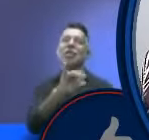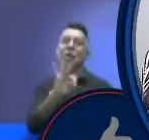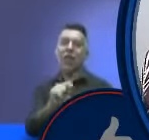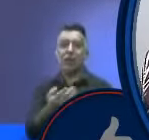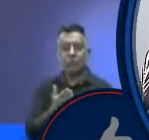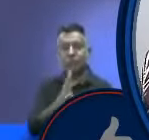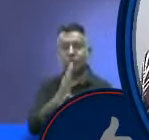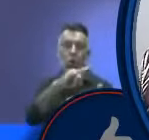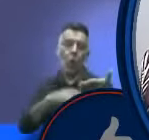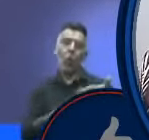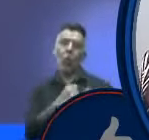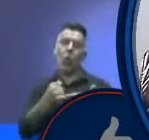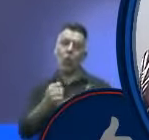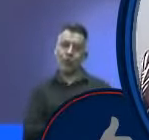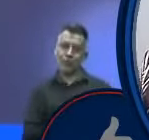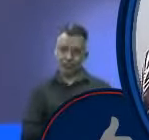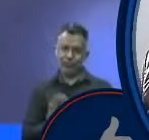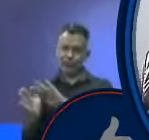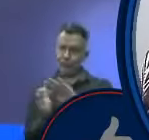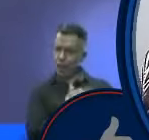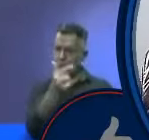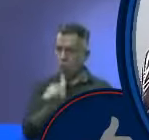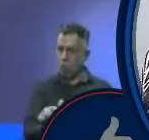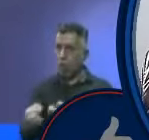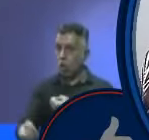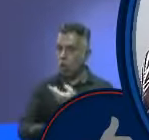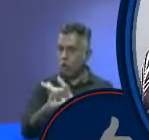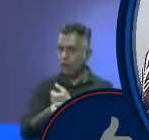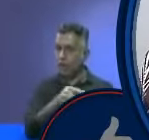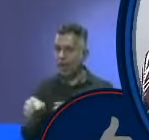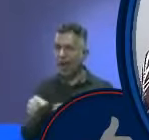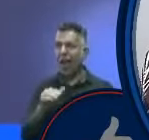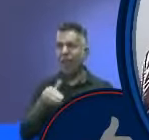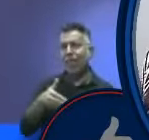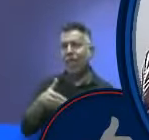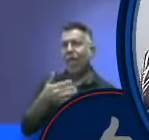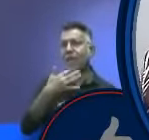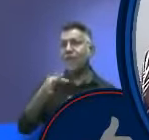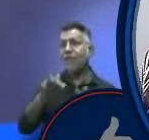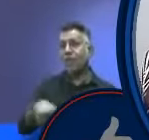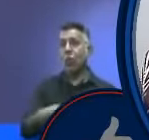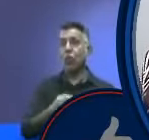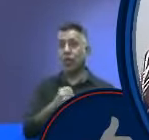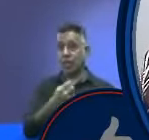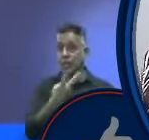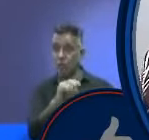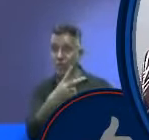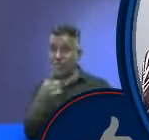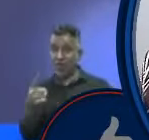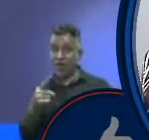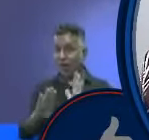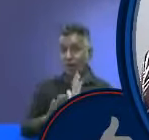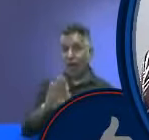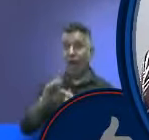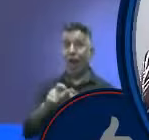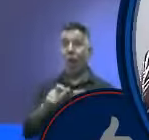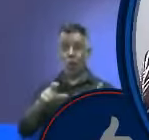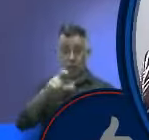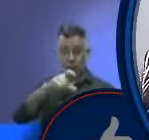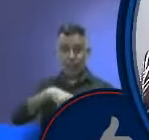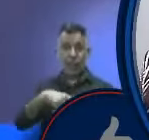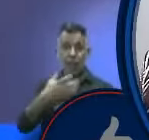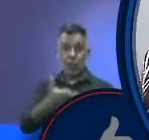contratação. Outra novidade que teremos até o final de 2021 é a evolução do nosso cartão pré-pago